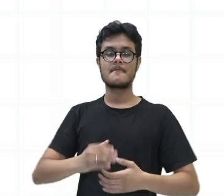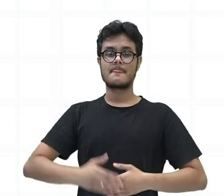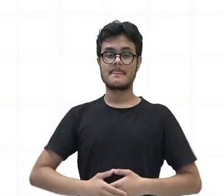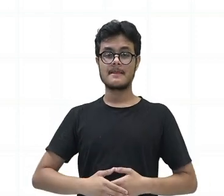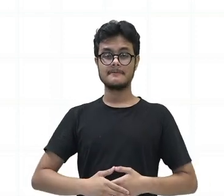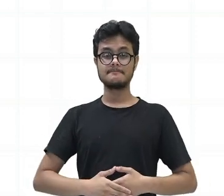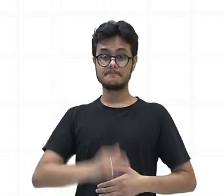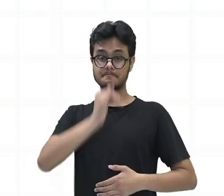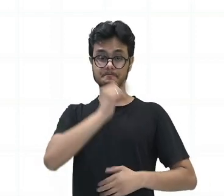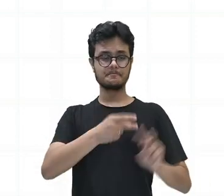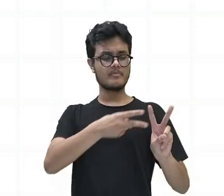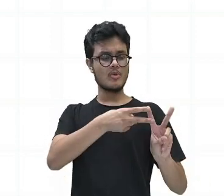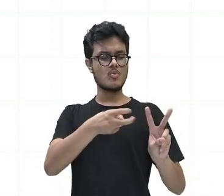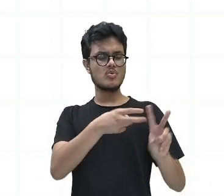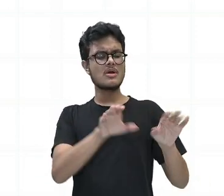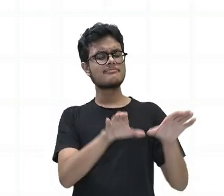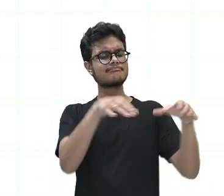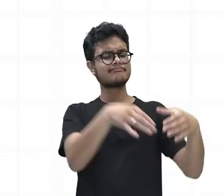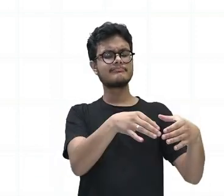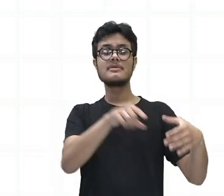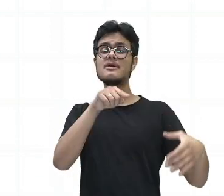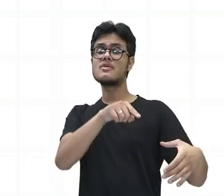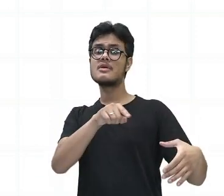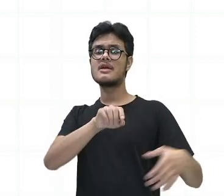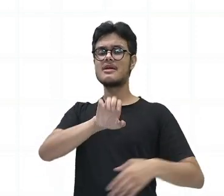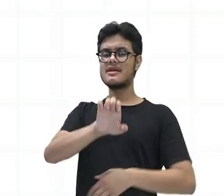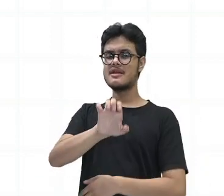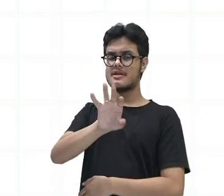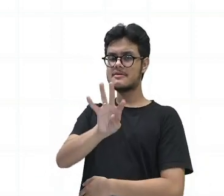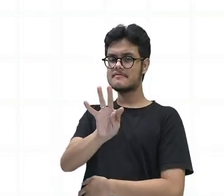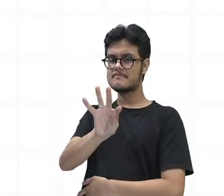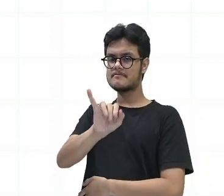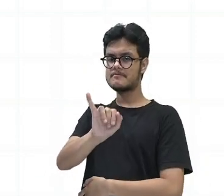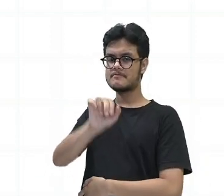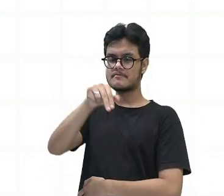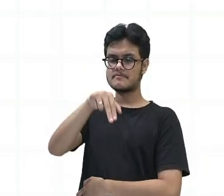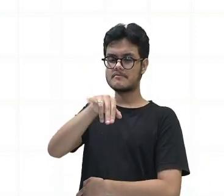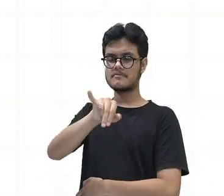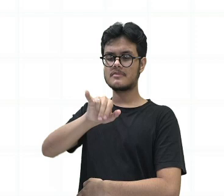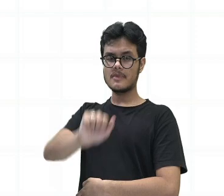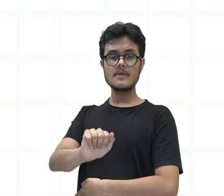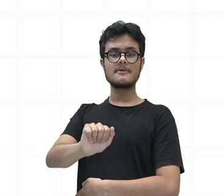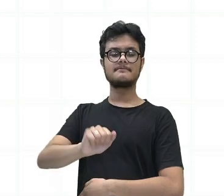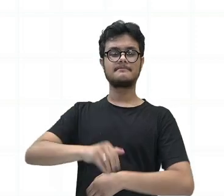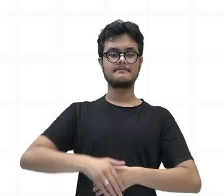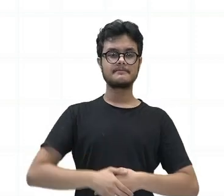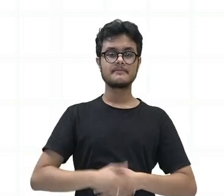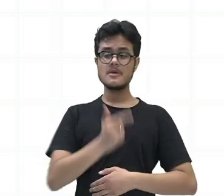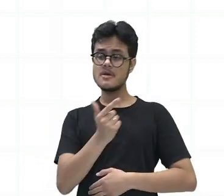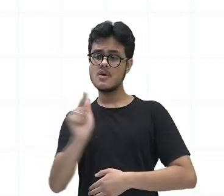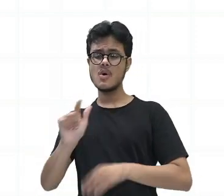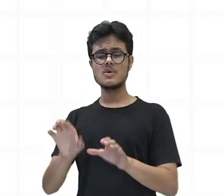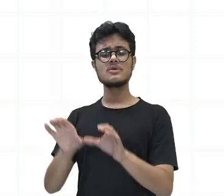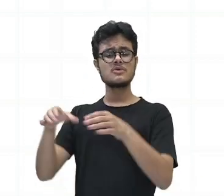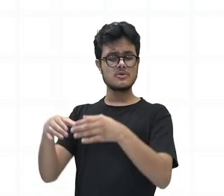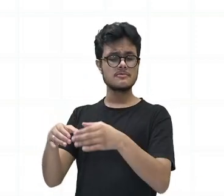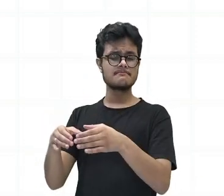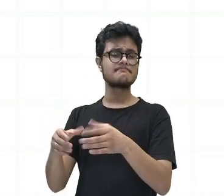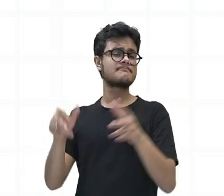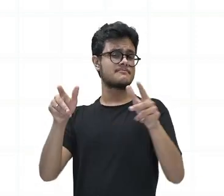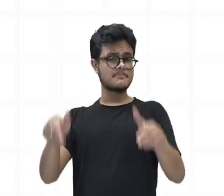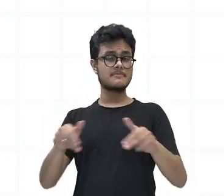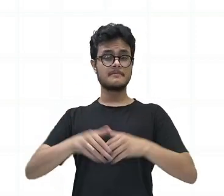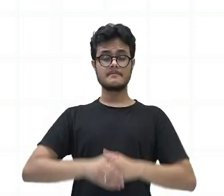irmãos indígenas, eles fazem parte de uma etnia. Outra referência da matriz biológica, também existem outros